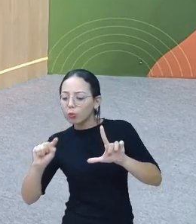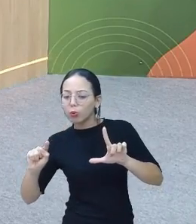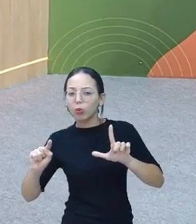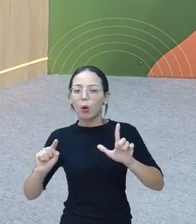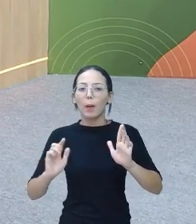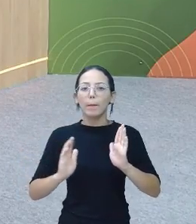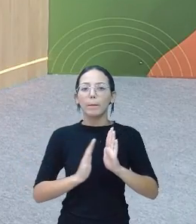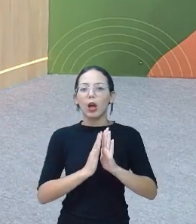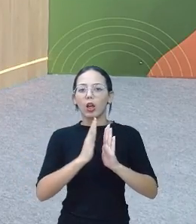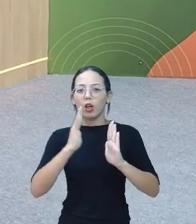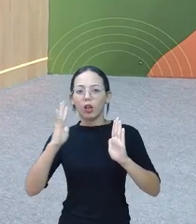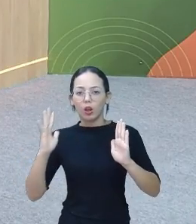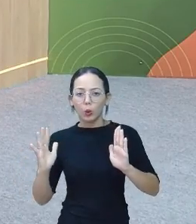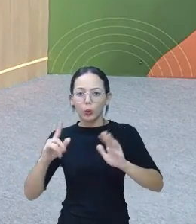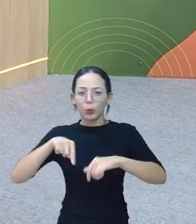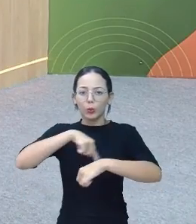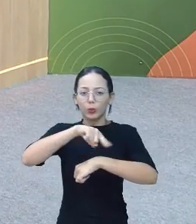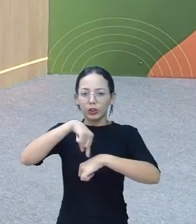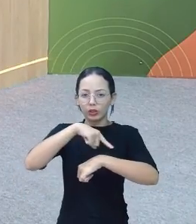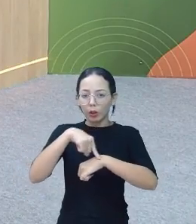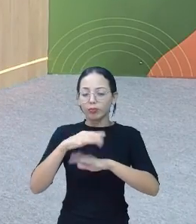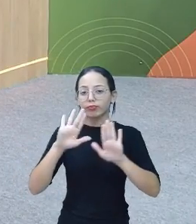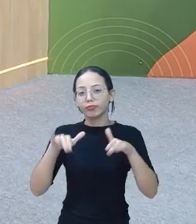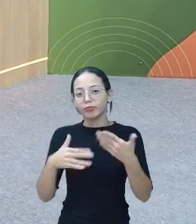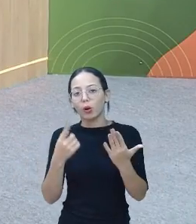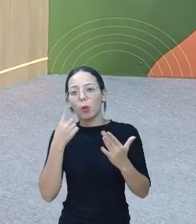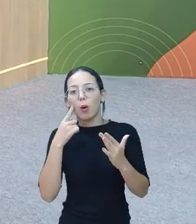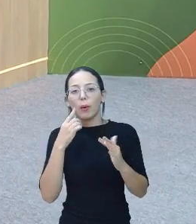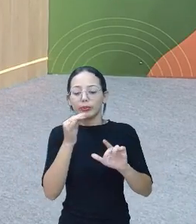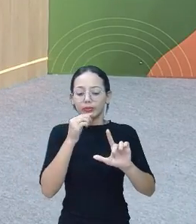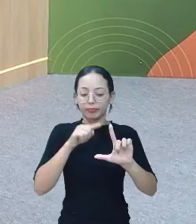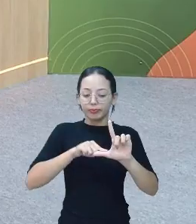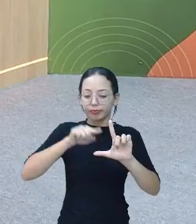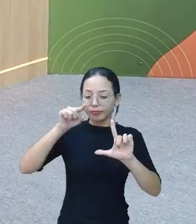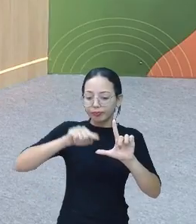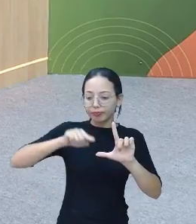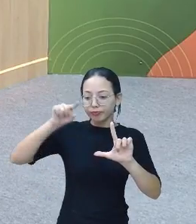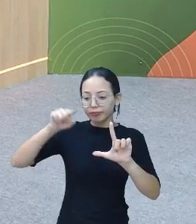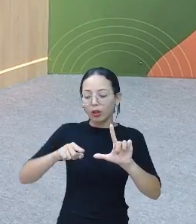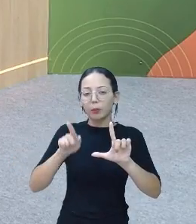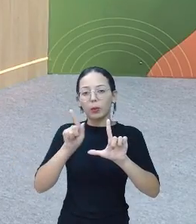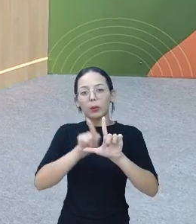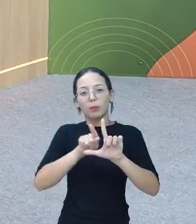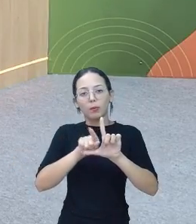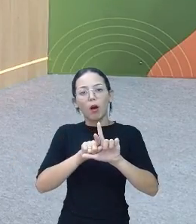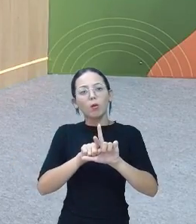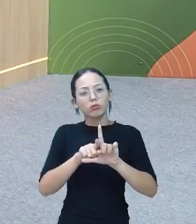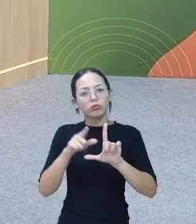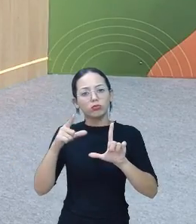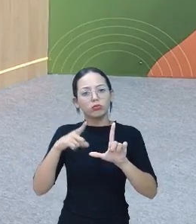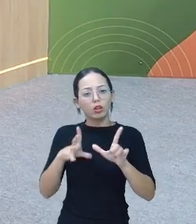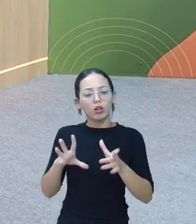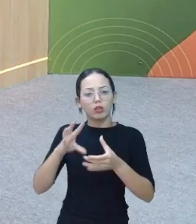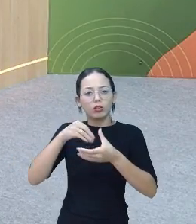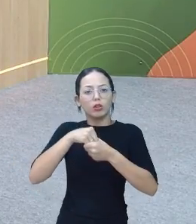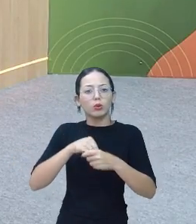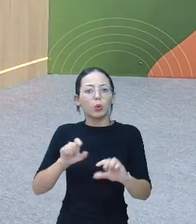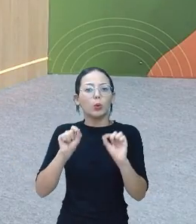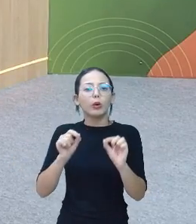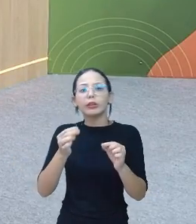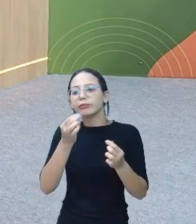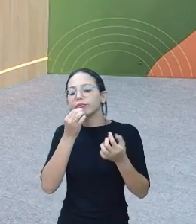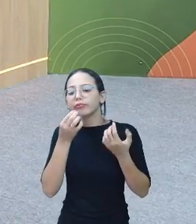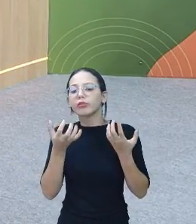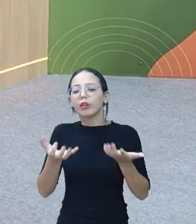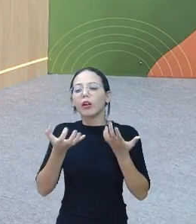um período de tempo. Então, geralmente, esses gráficos aí, eles apareciam muito, aparecem ainda com certa frequência, quando a gente